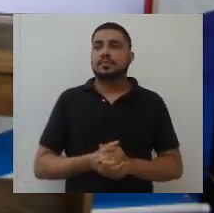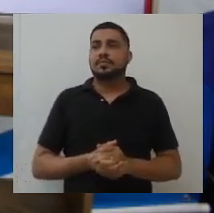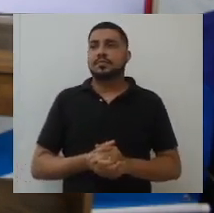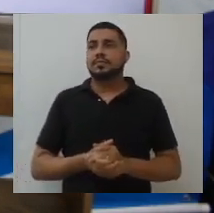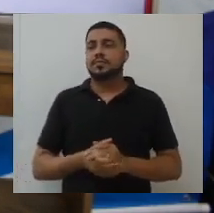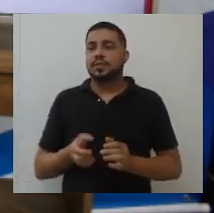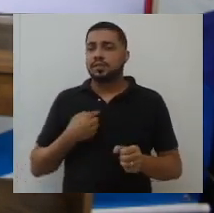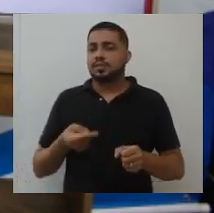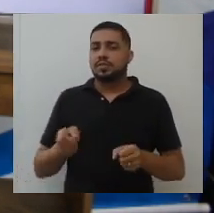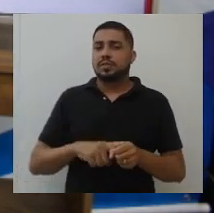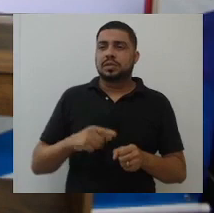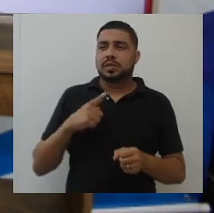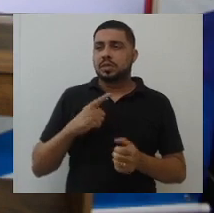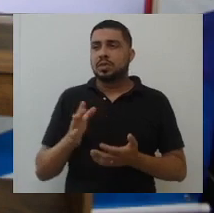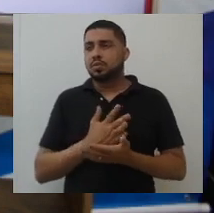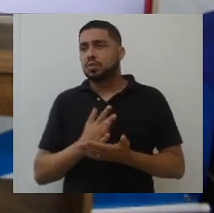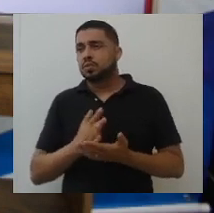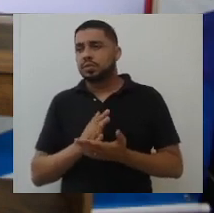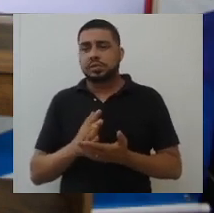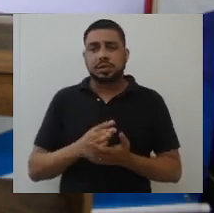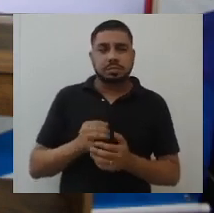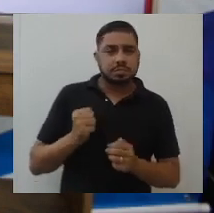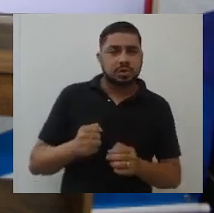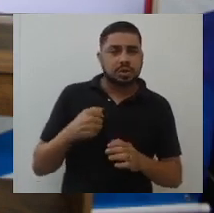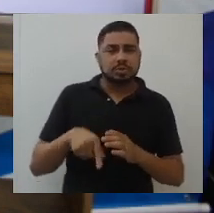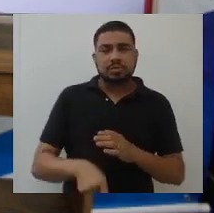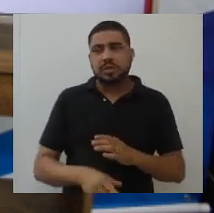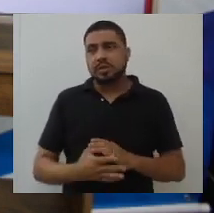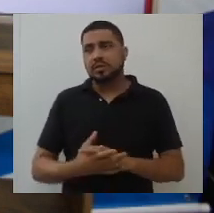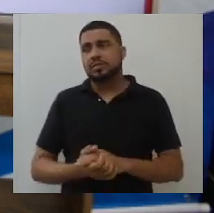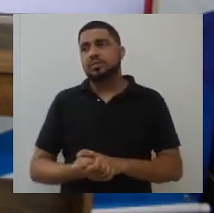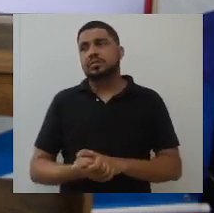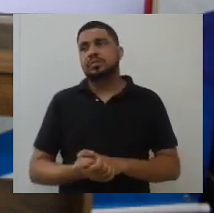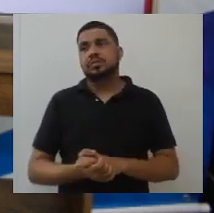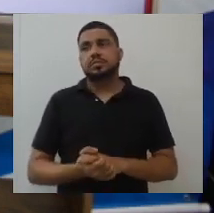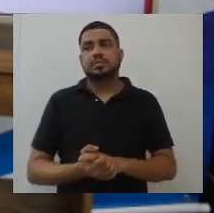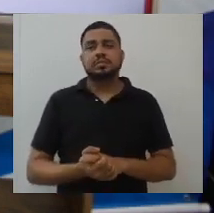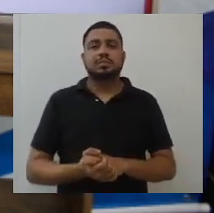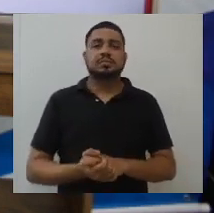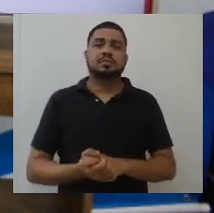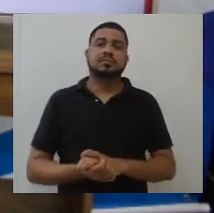Deixa eu voltar para ver se tem mais alguma coisa que a gente pode aprofundar.